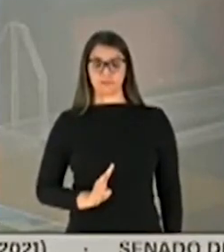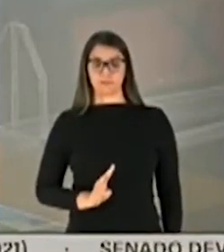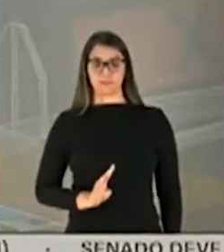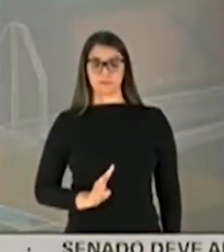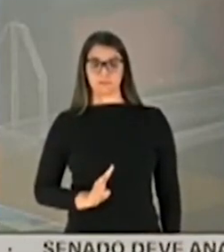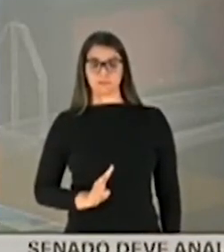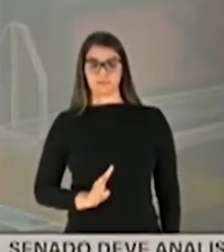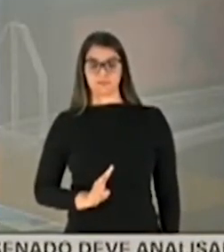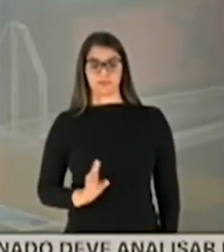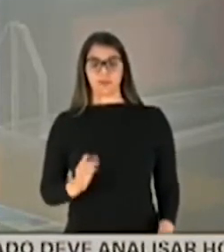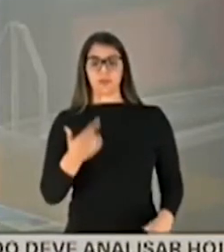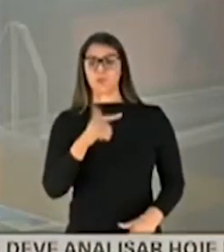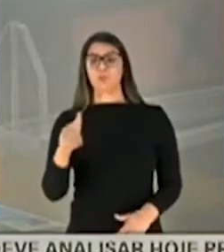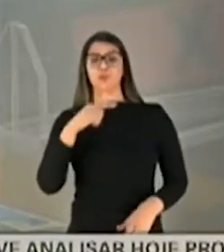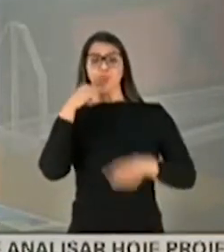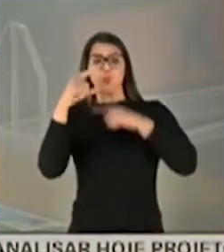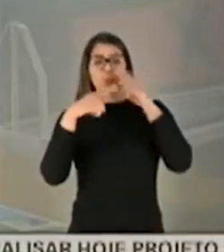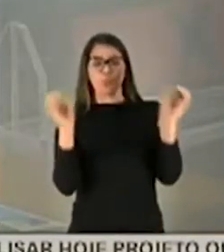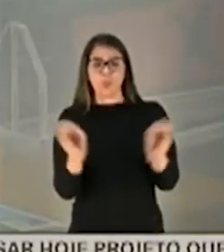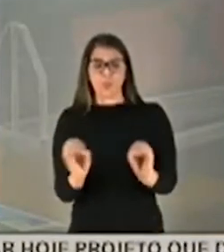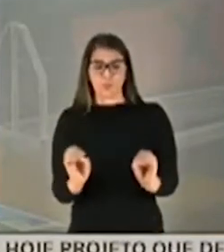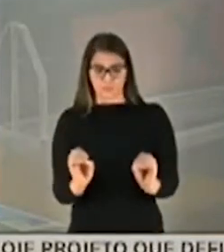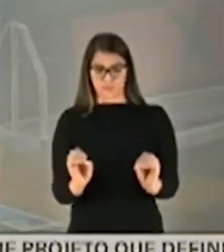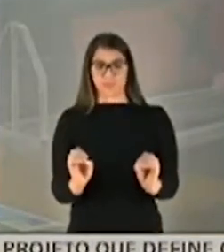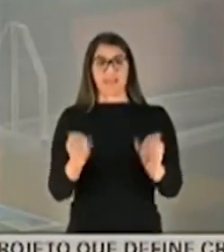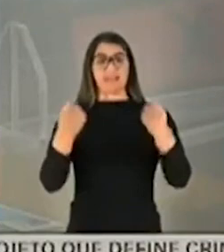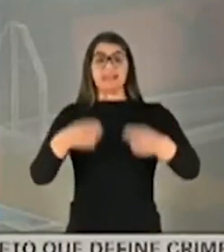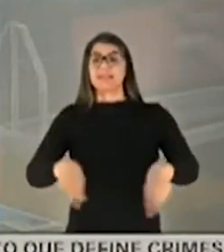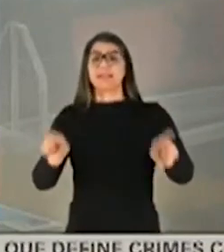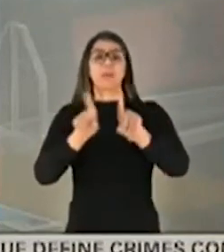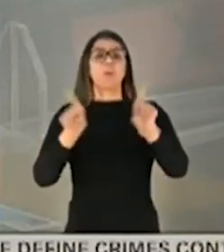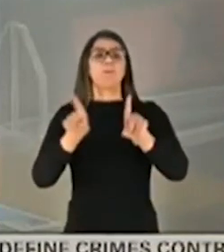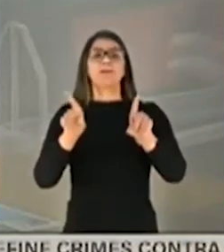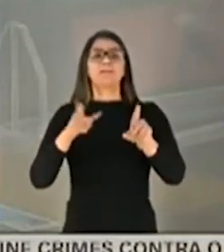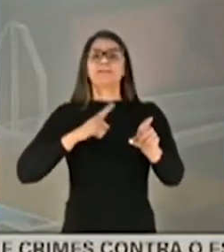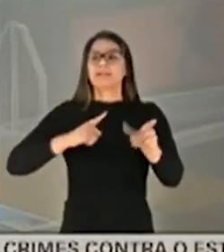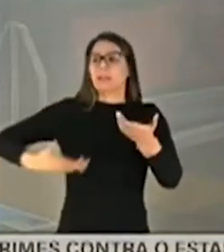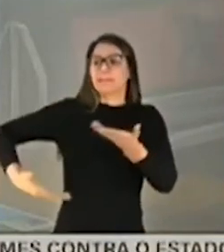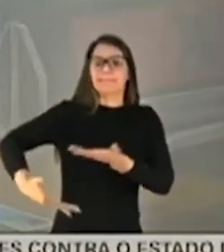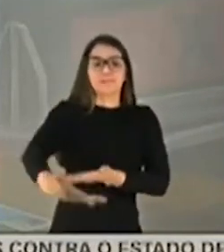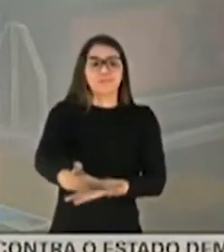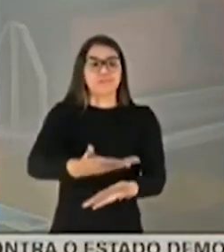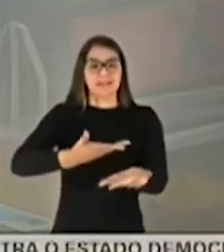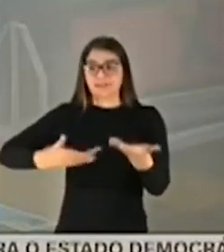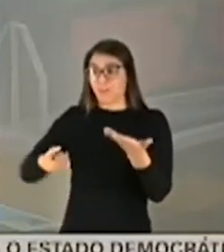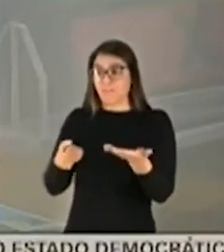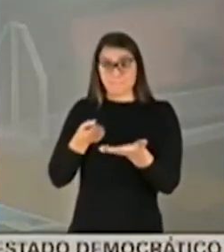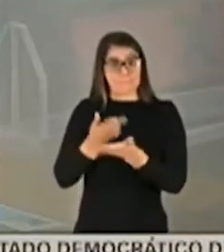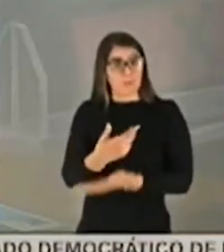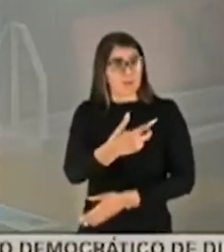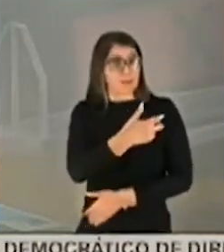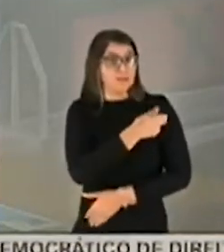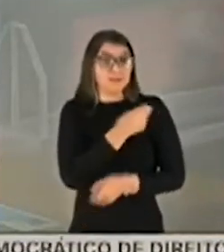para não pairar dúvidas, não precisa de intermediação para aquisição de